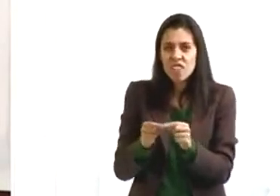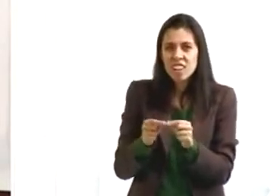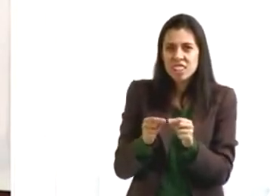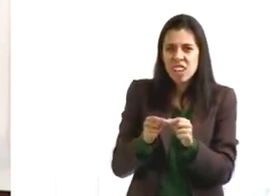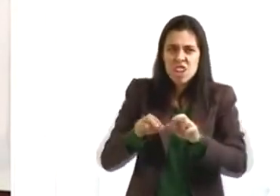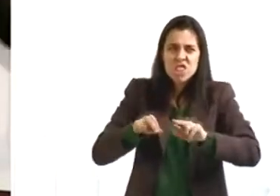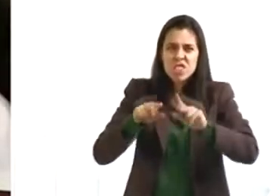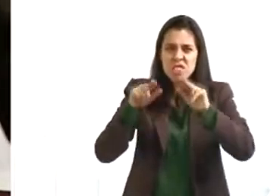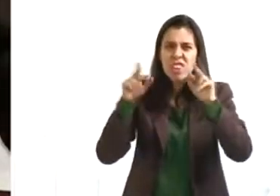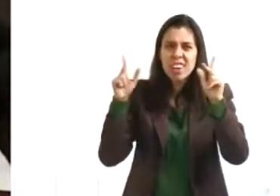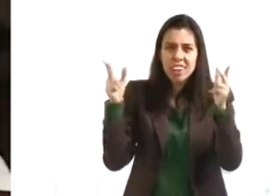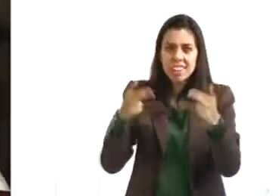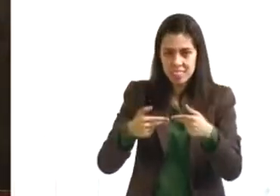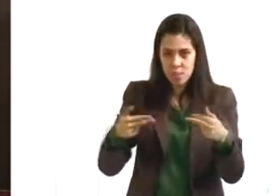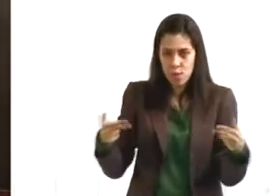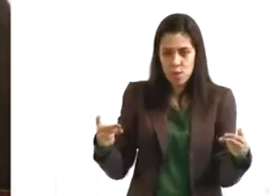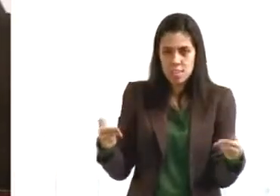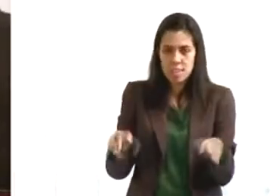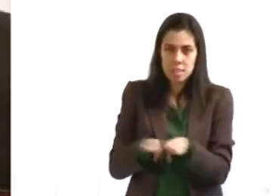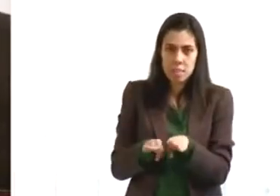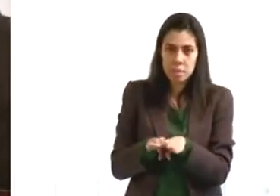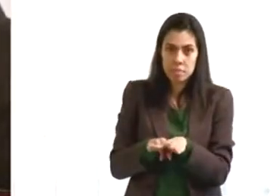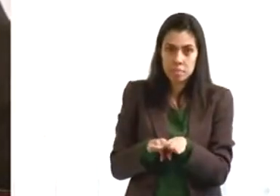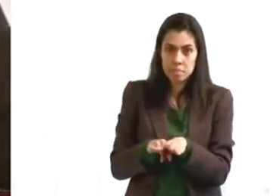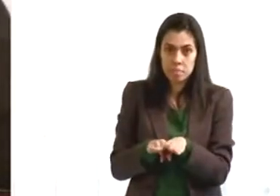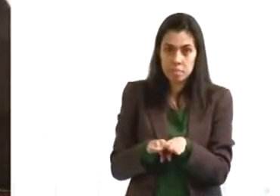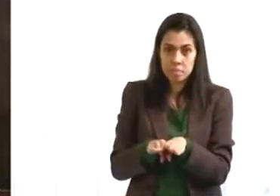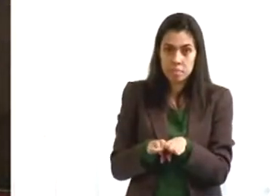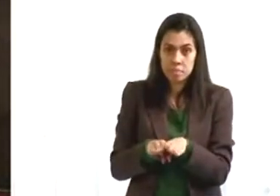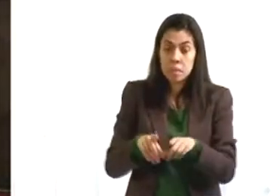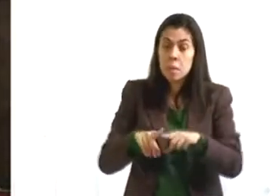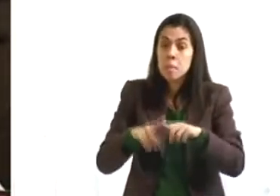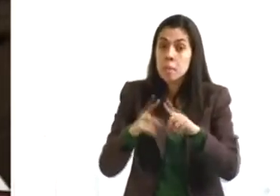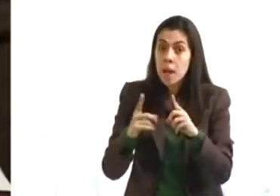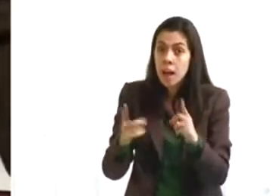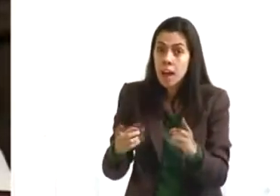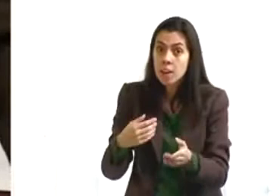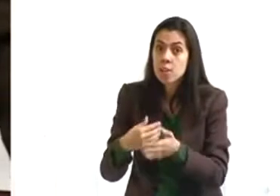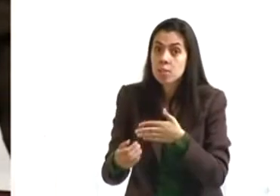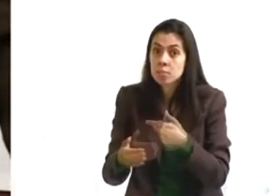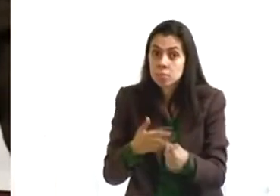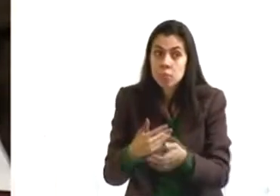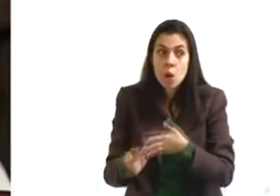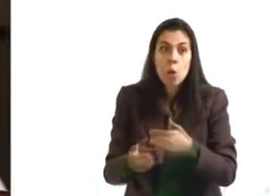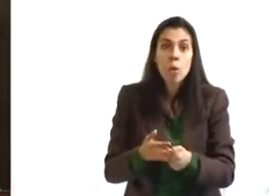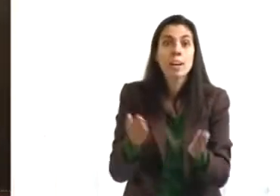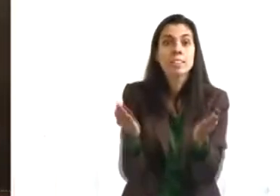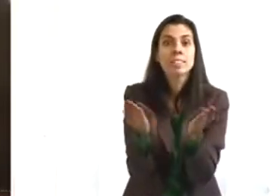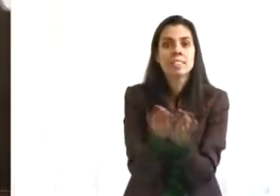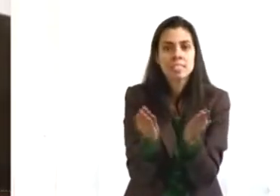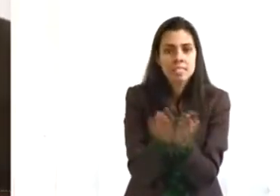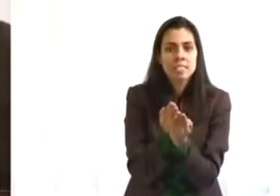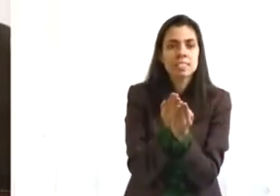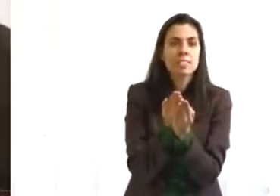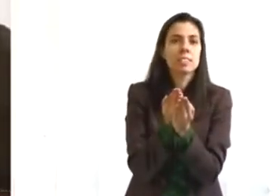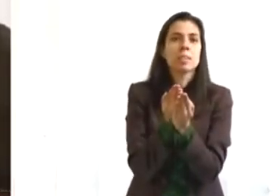Jesus, para glorificá-lo. Filipe, então, é este evangelista. E é interessante,